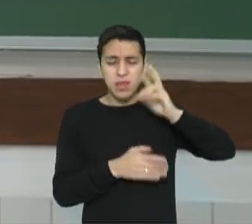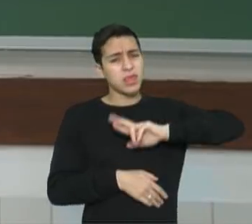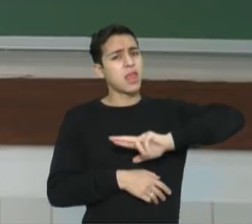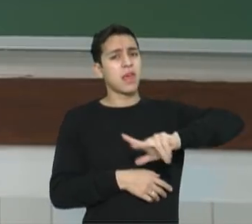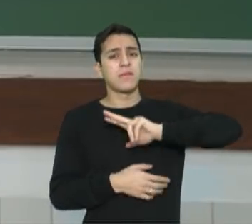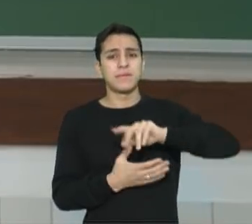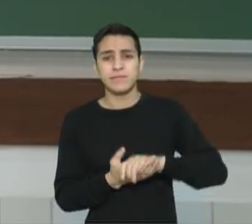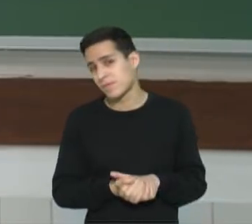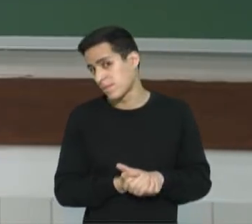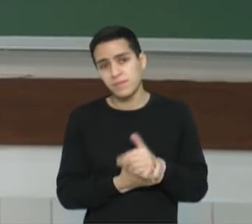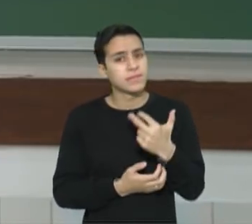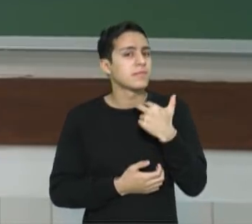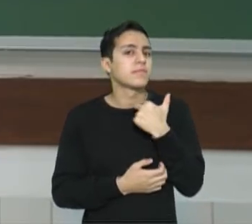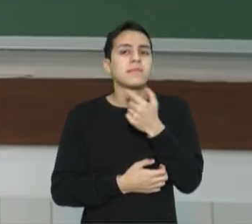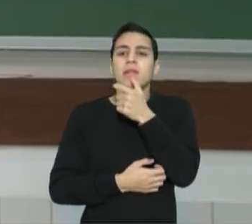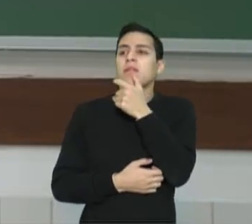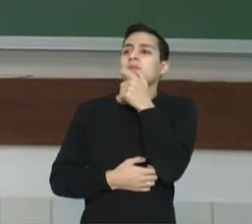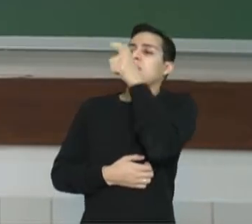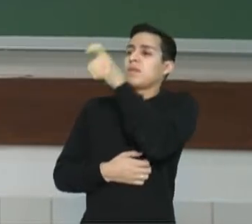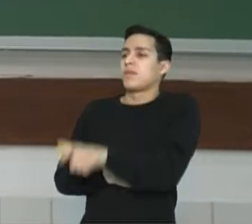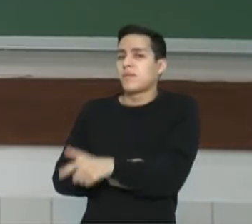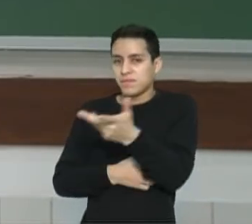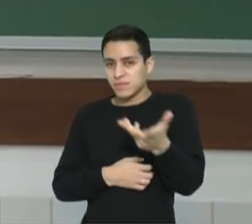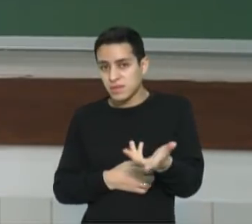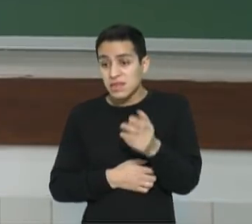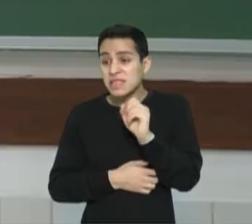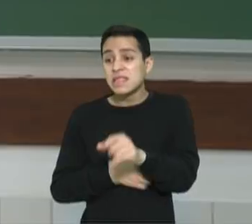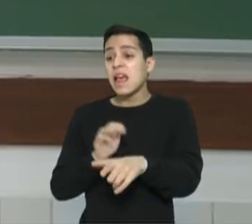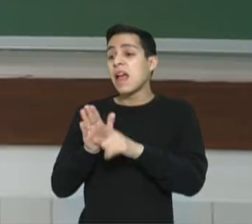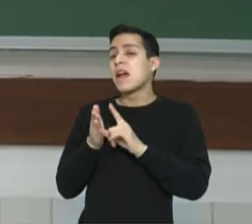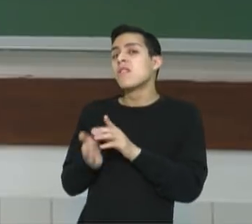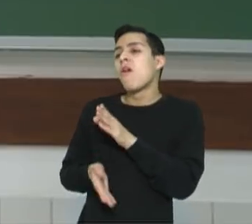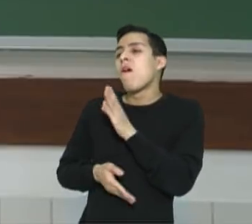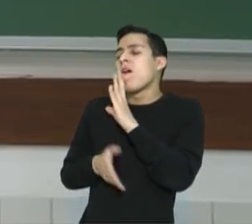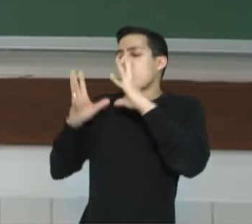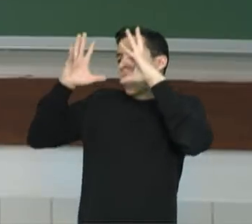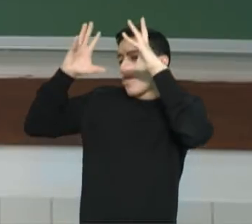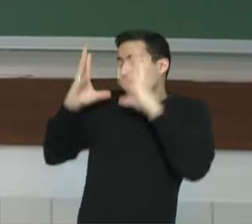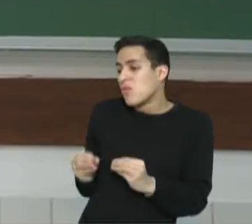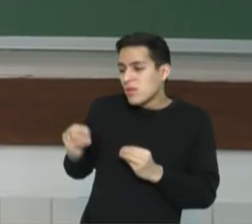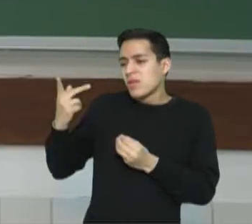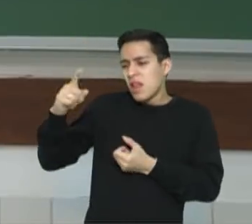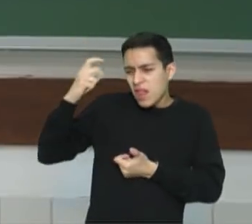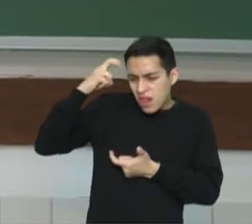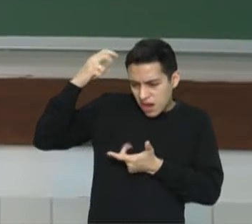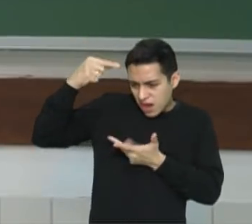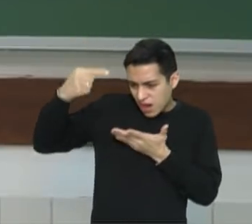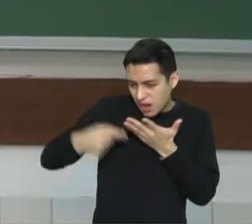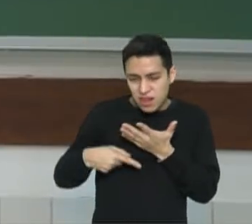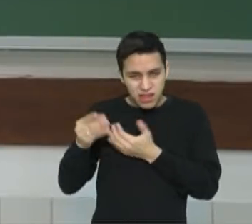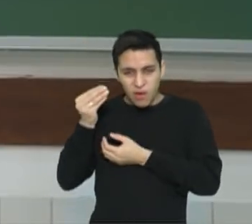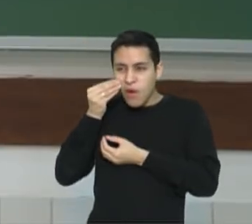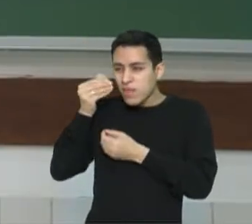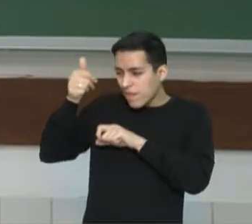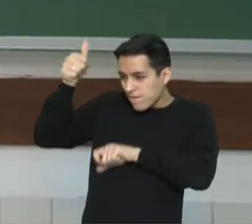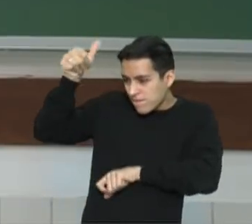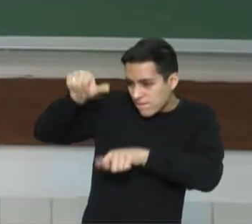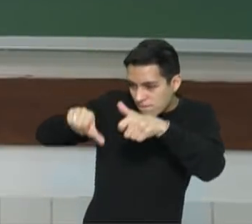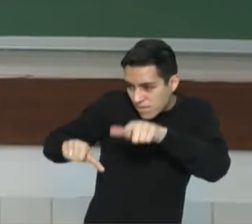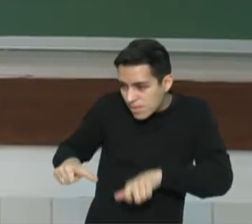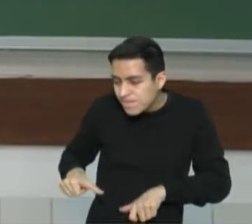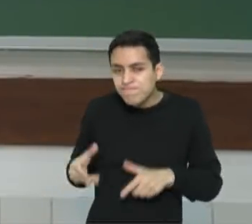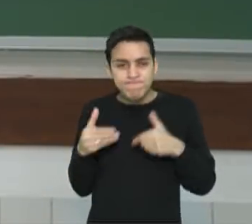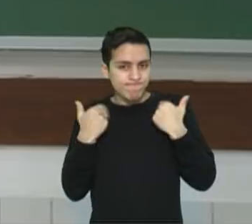eu não poderia dizer isso para ninguém sem conhecê-la plenamente, todas as aptidões dela, fazer testes com ela e